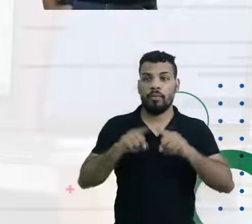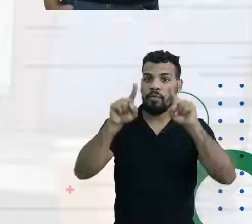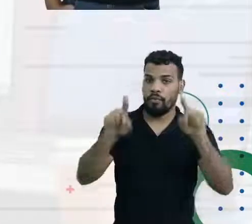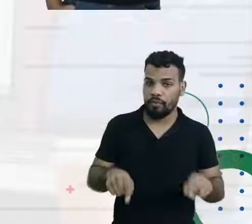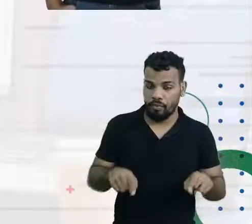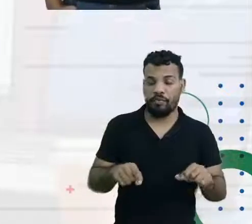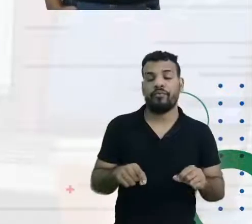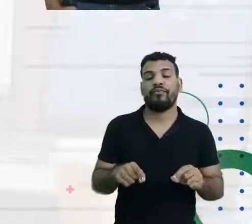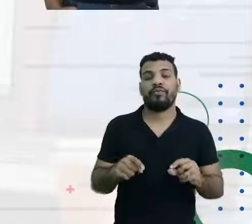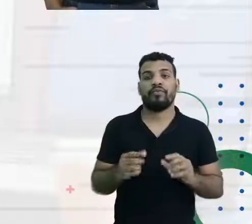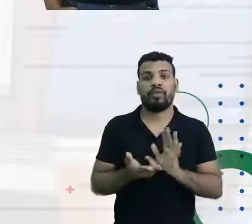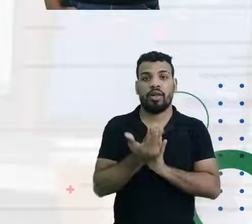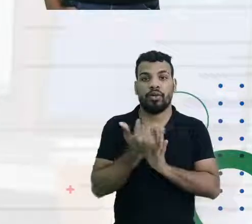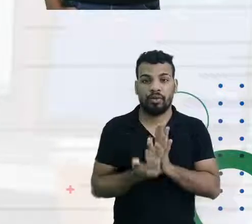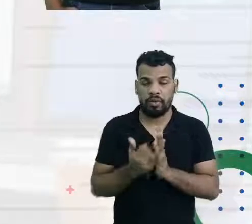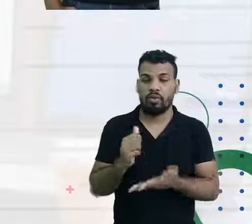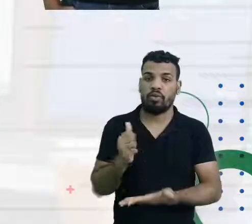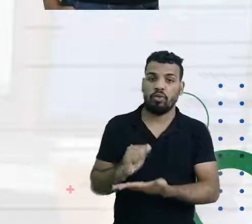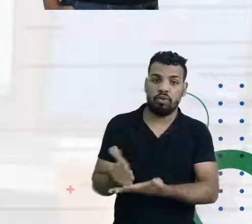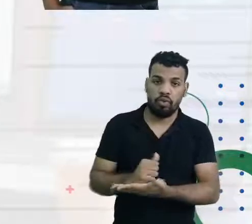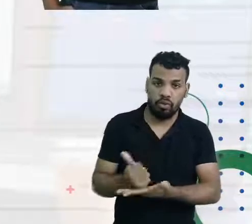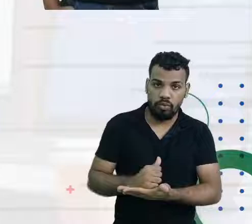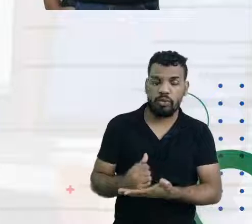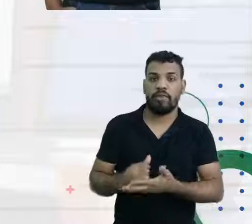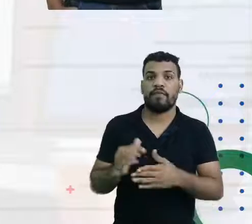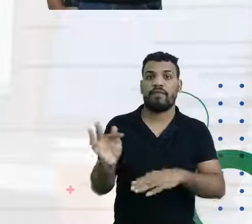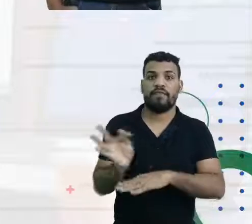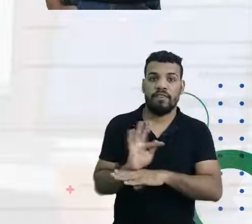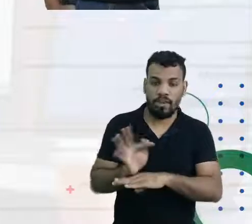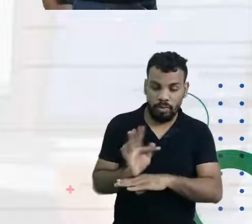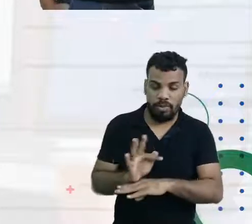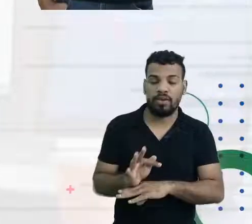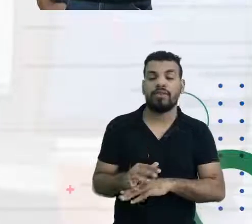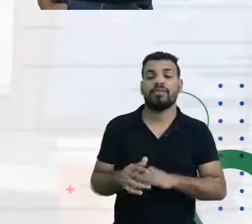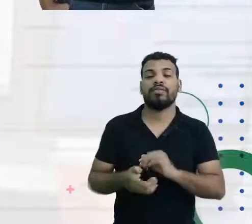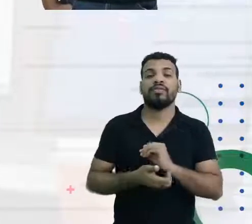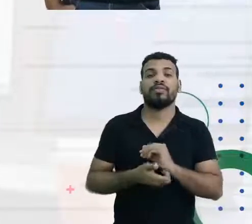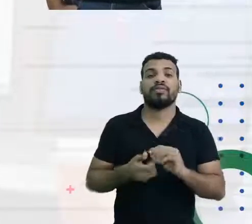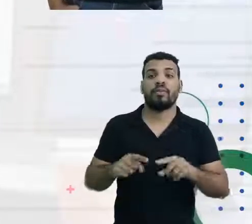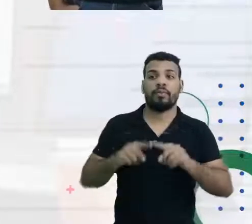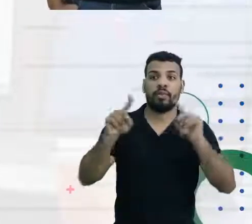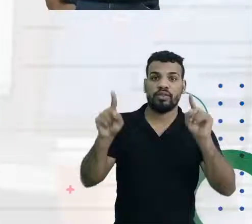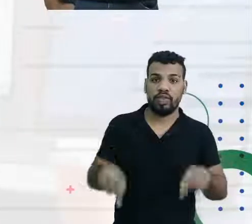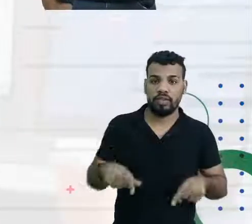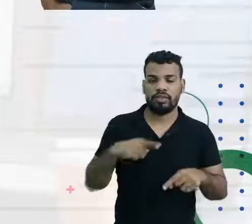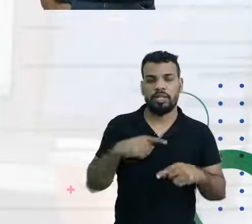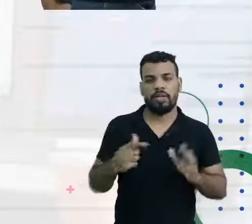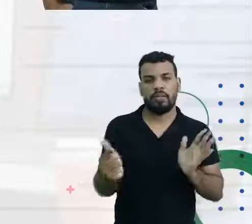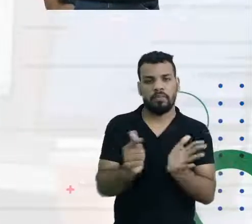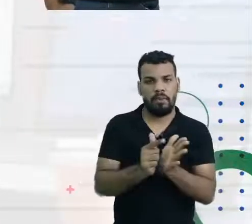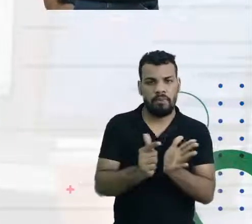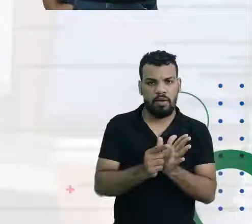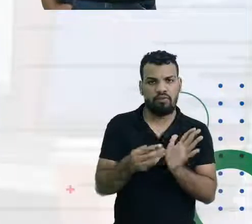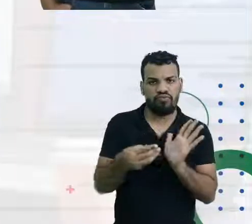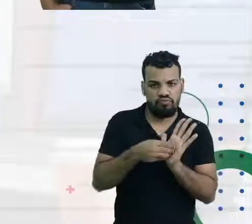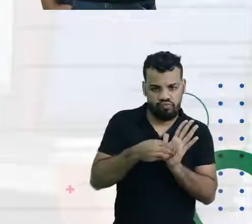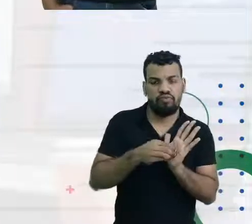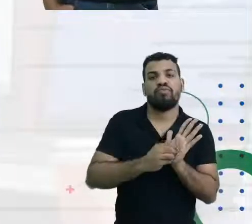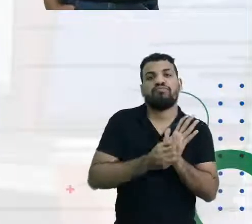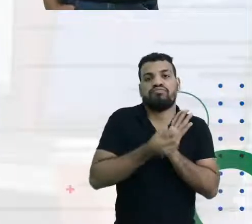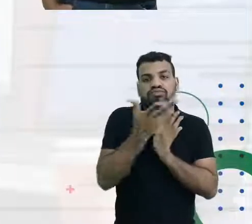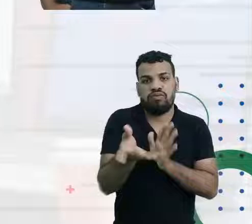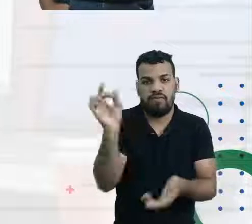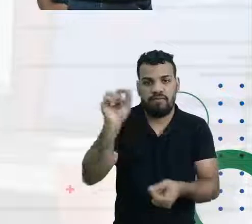de animação, seja ele de game, filme, todo projeto ele sai do papel e o